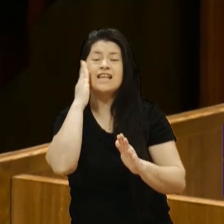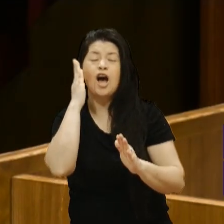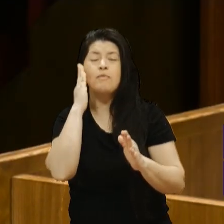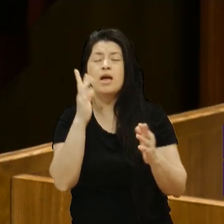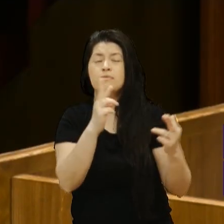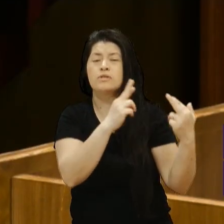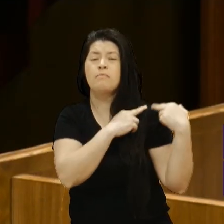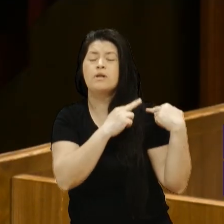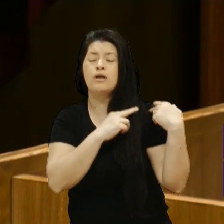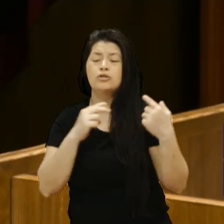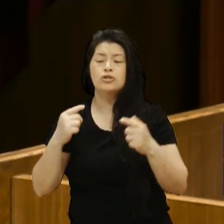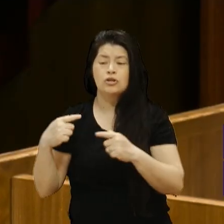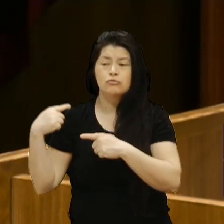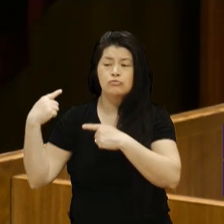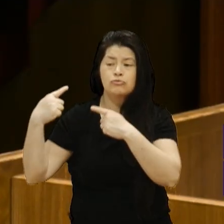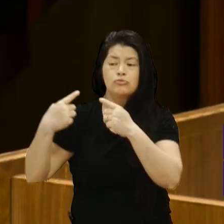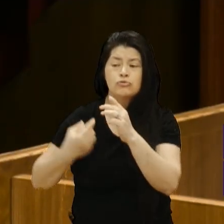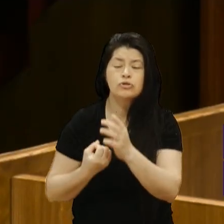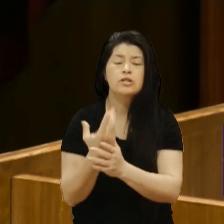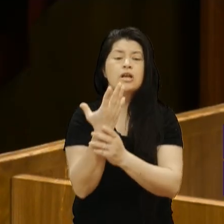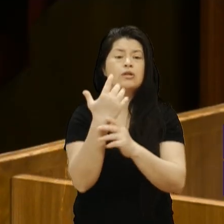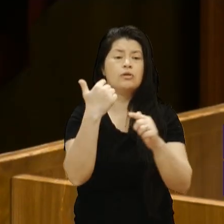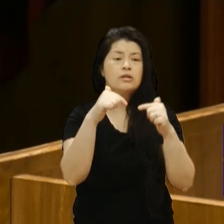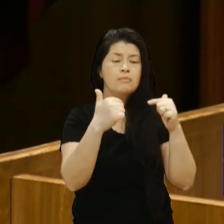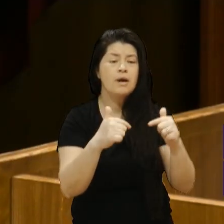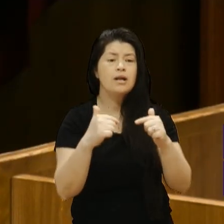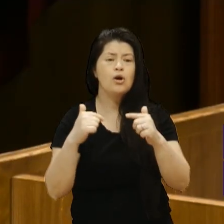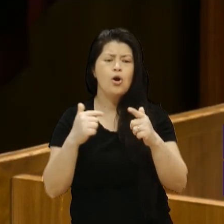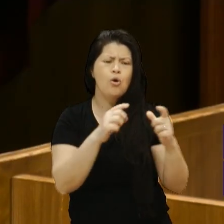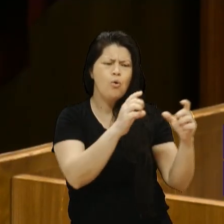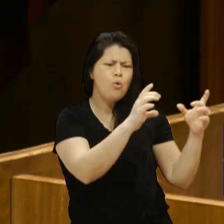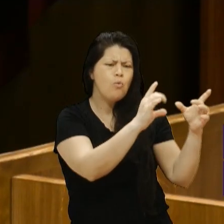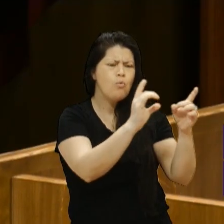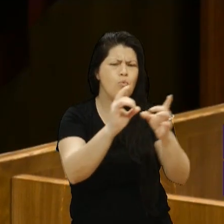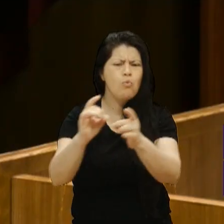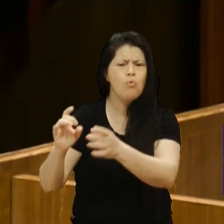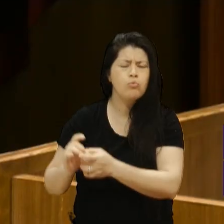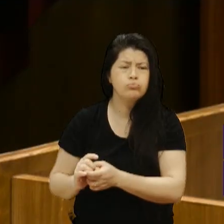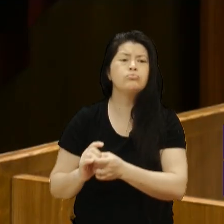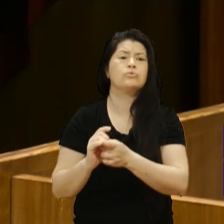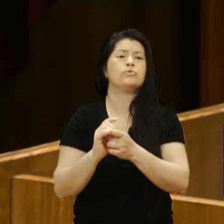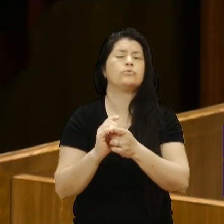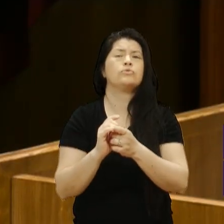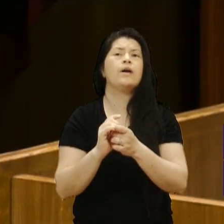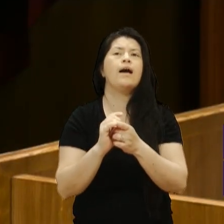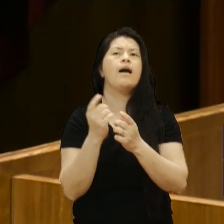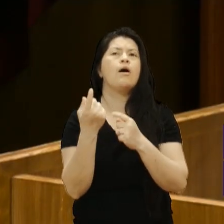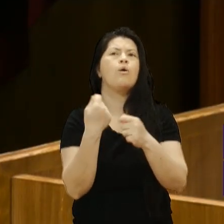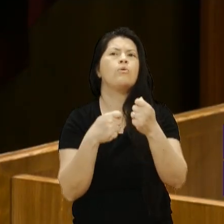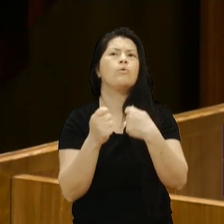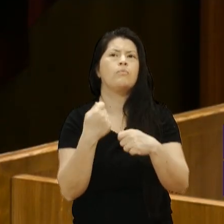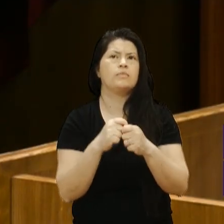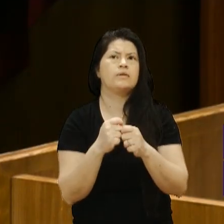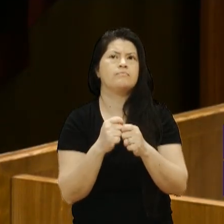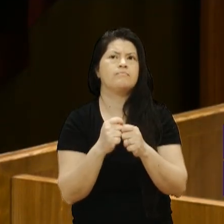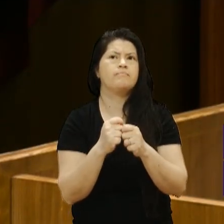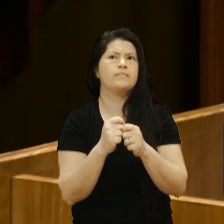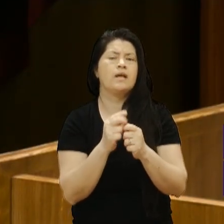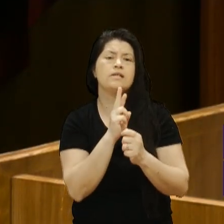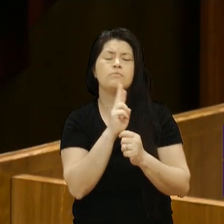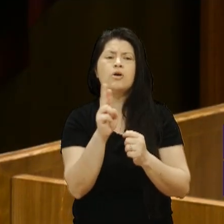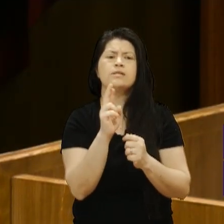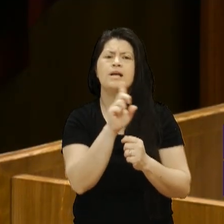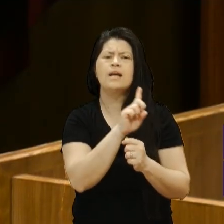oportunidades, gerando empregos e movimentando toda uma cadeia econômica. E quando uma empresa prospera, esse resultado não fica apenas